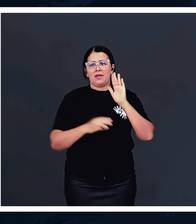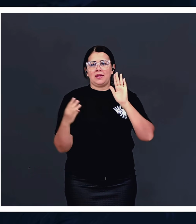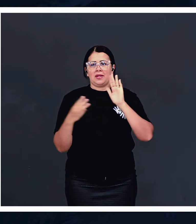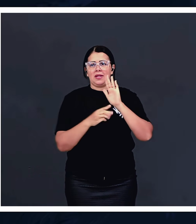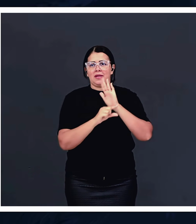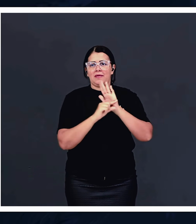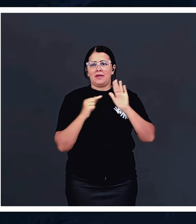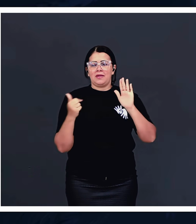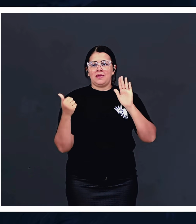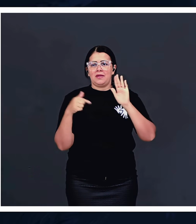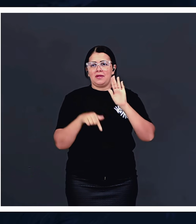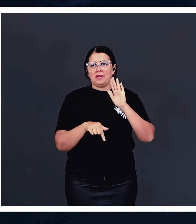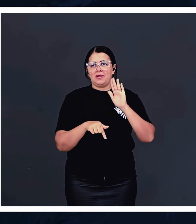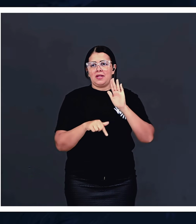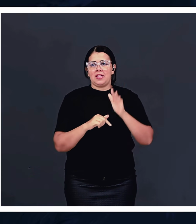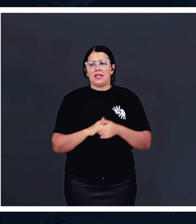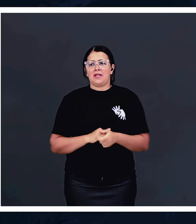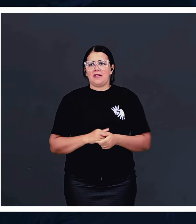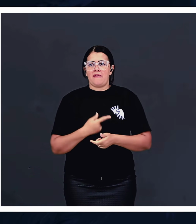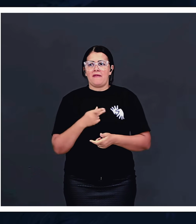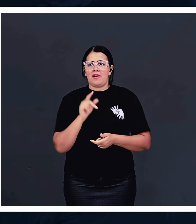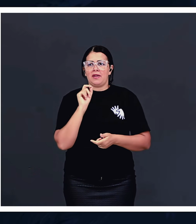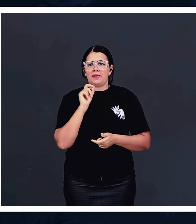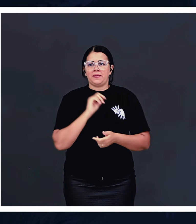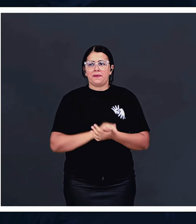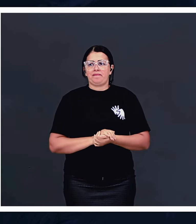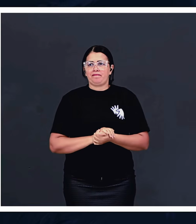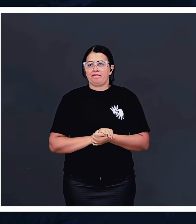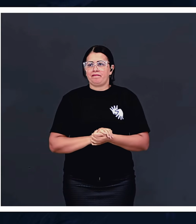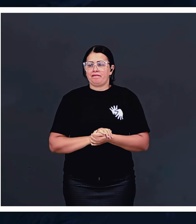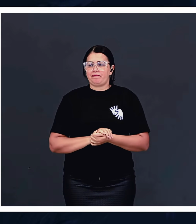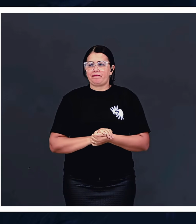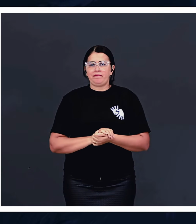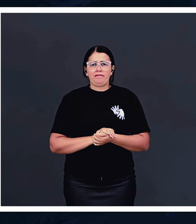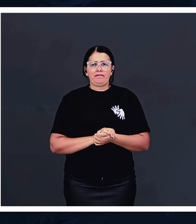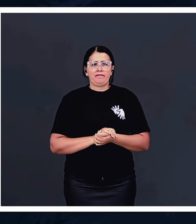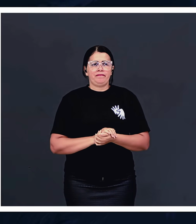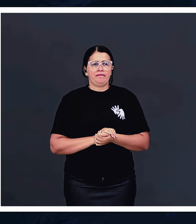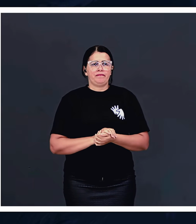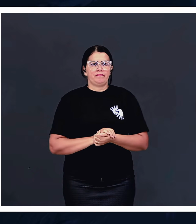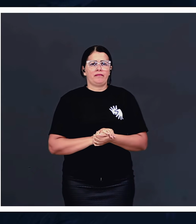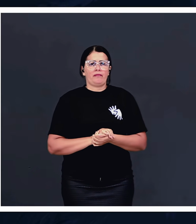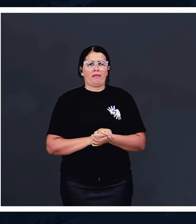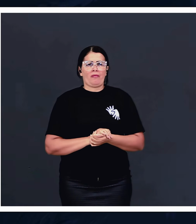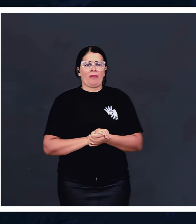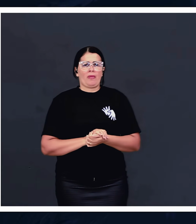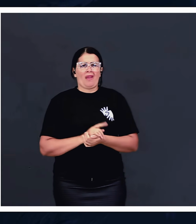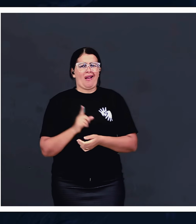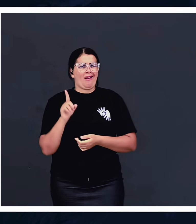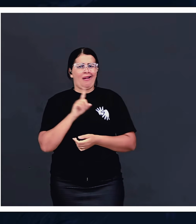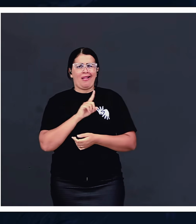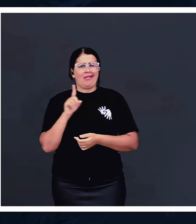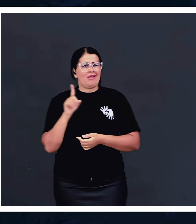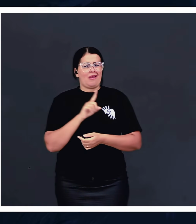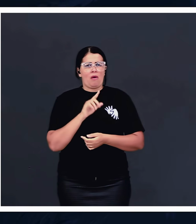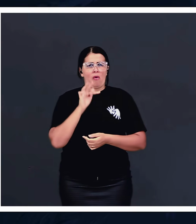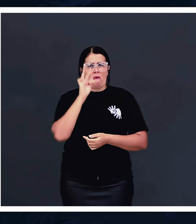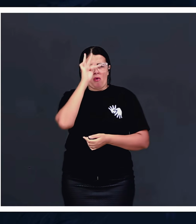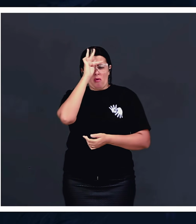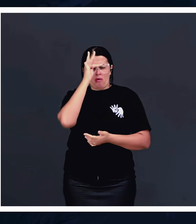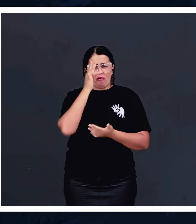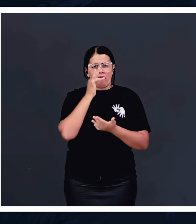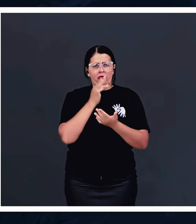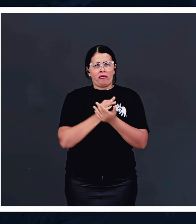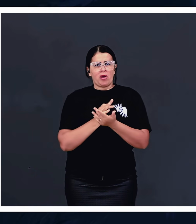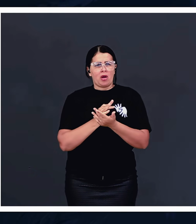verso 17. Diz assim: não confie em seu cavalo de guerra